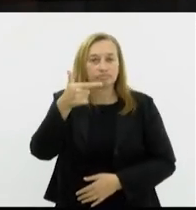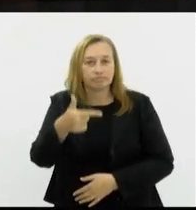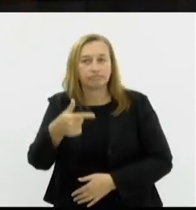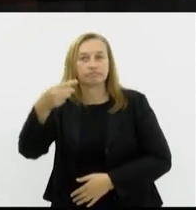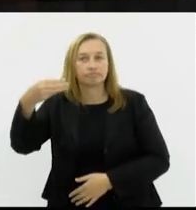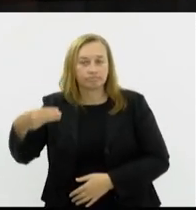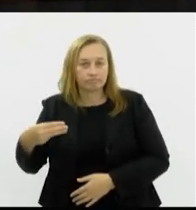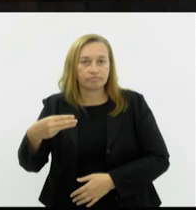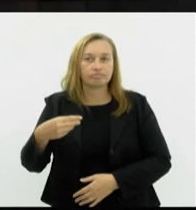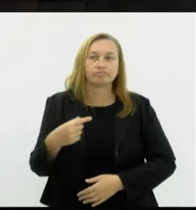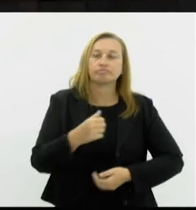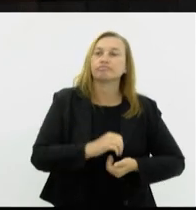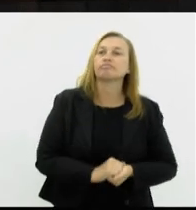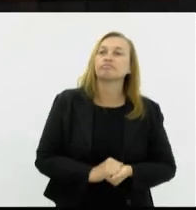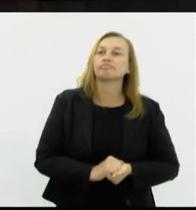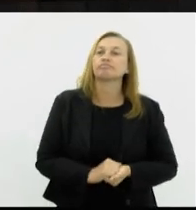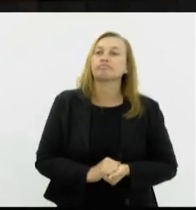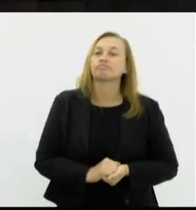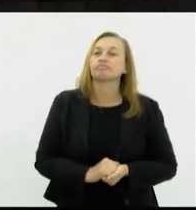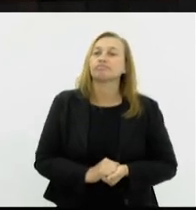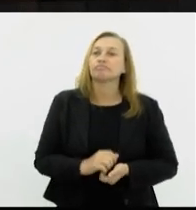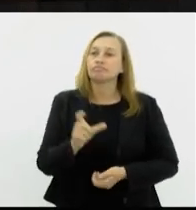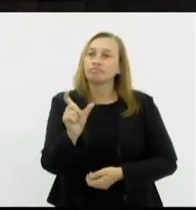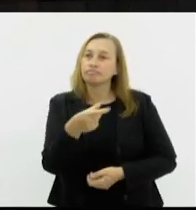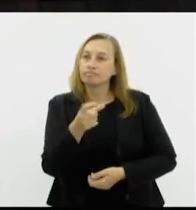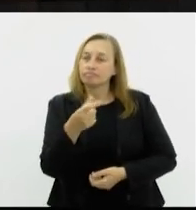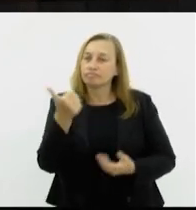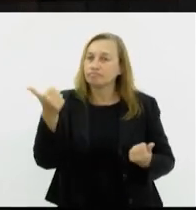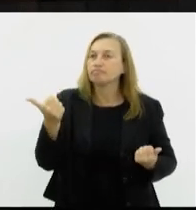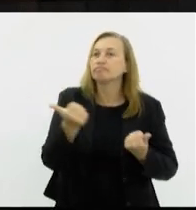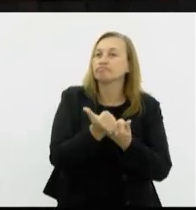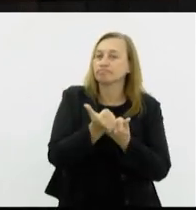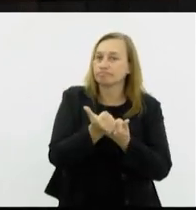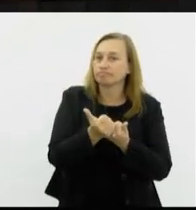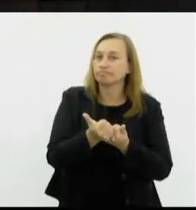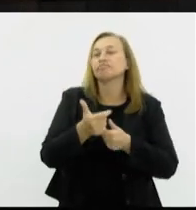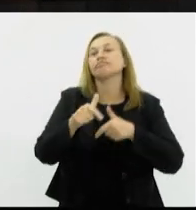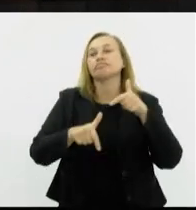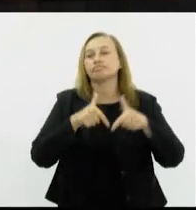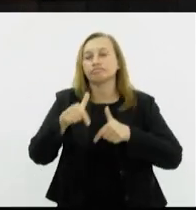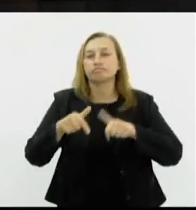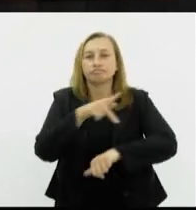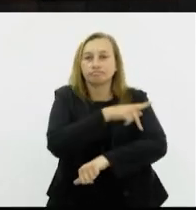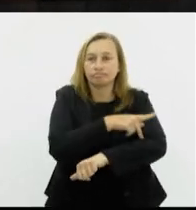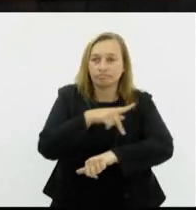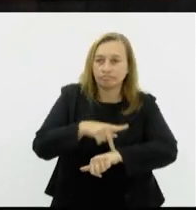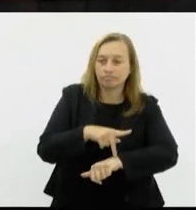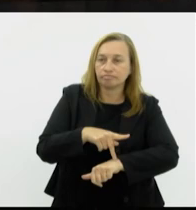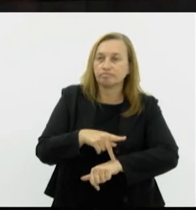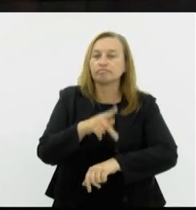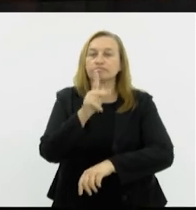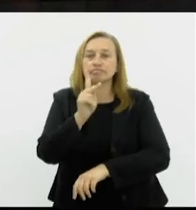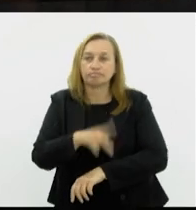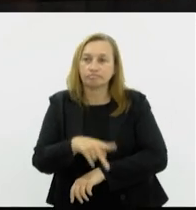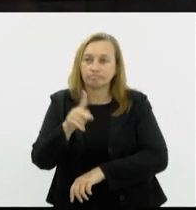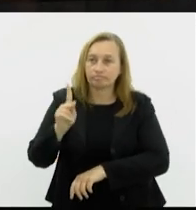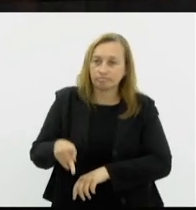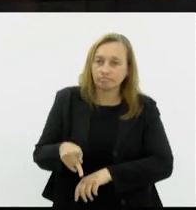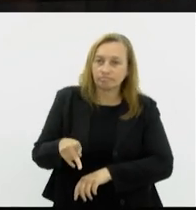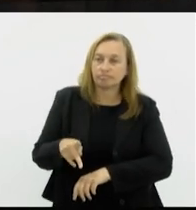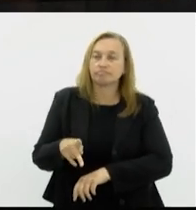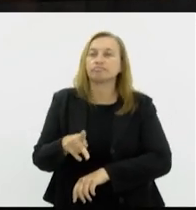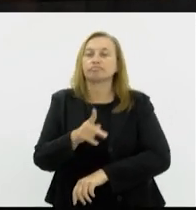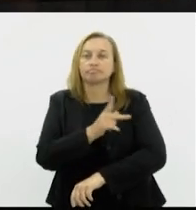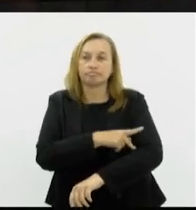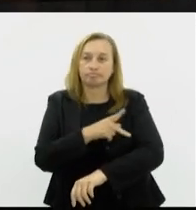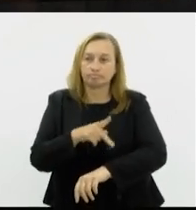que prevê a concessão do cartão apoio ao trabalho pedagógico de professores, pedagogos